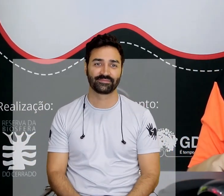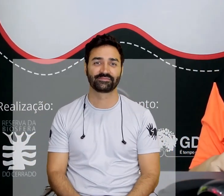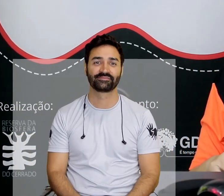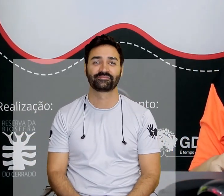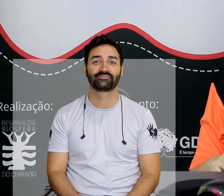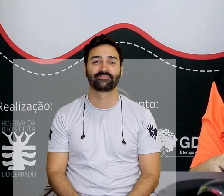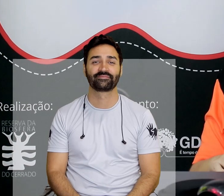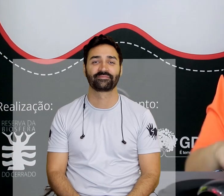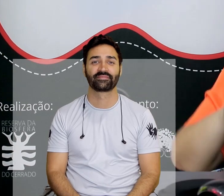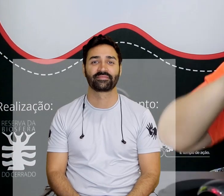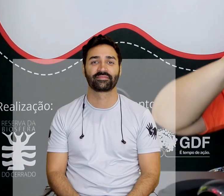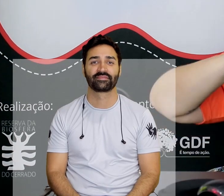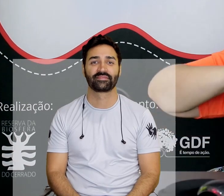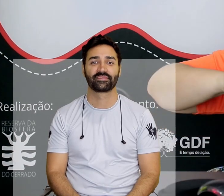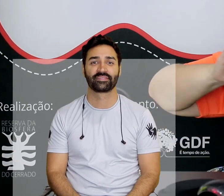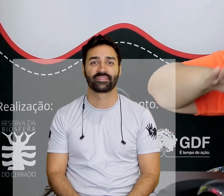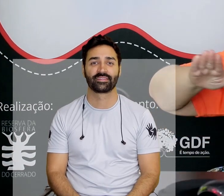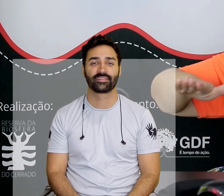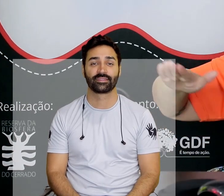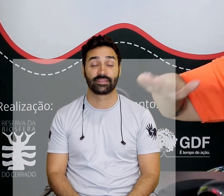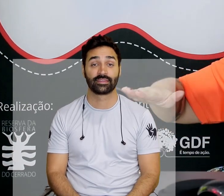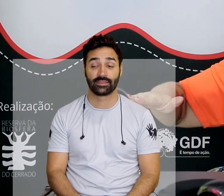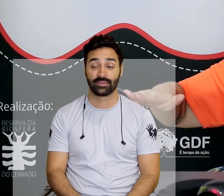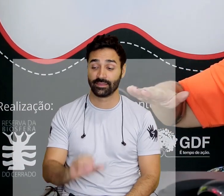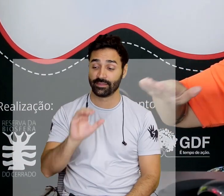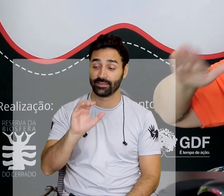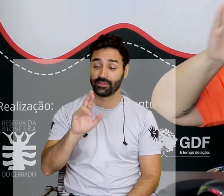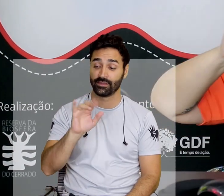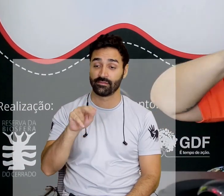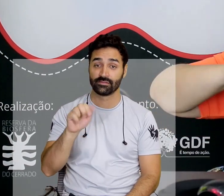Temos também aqui o sinal de criança.